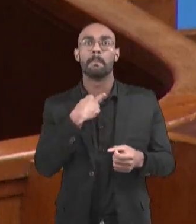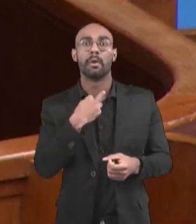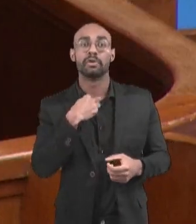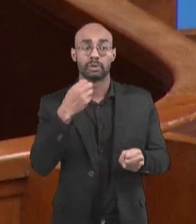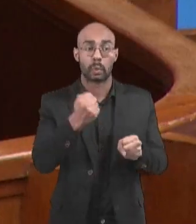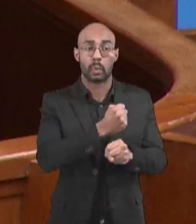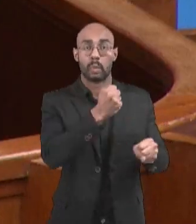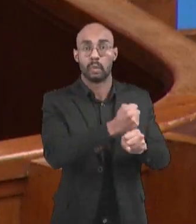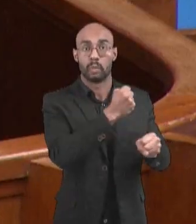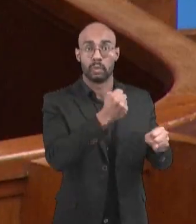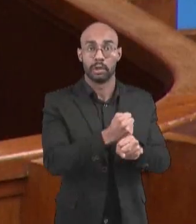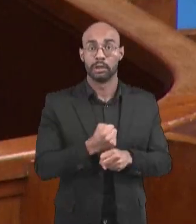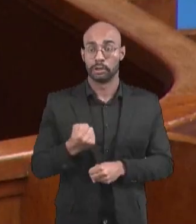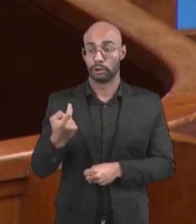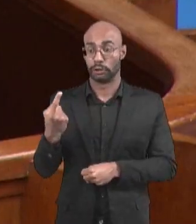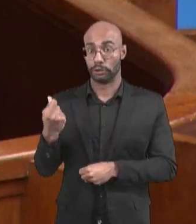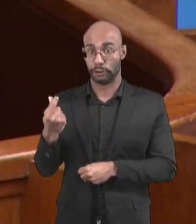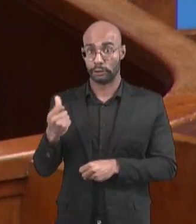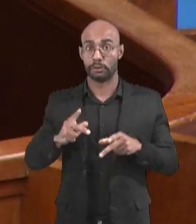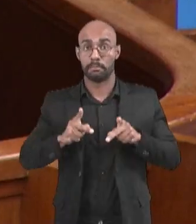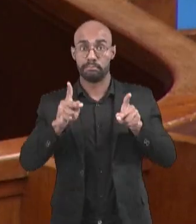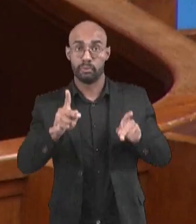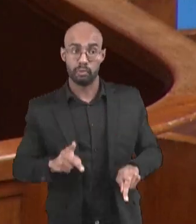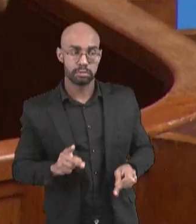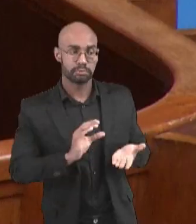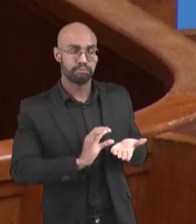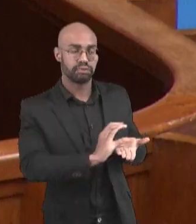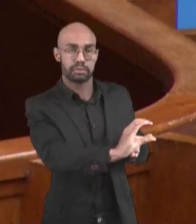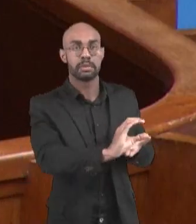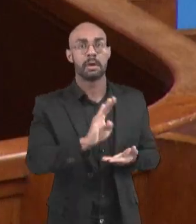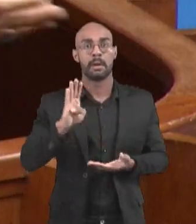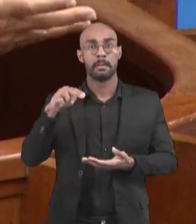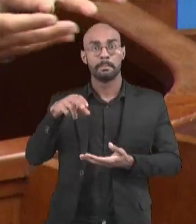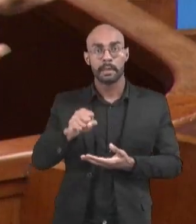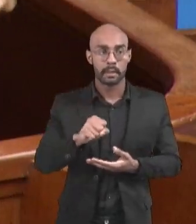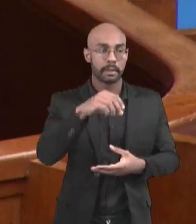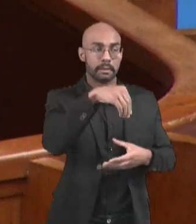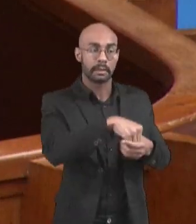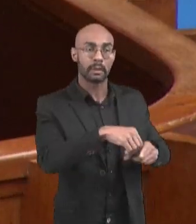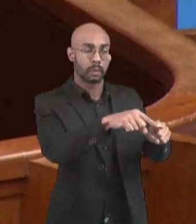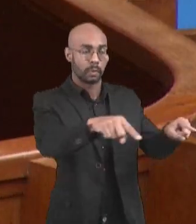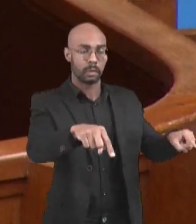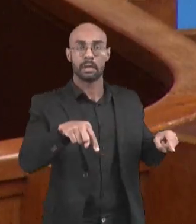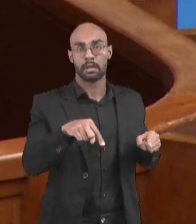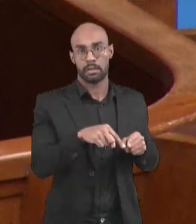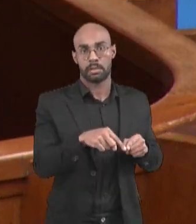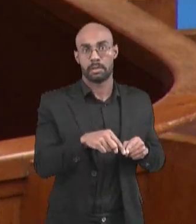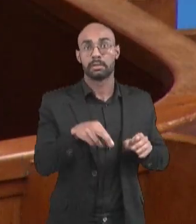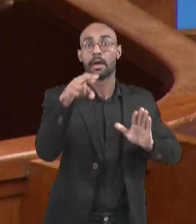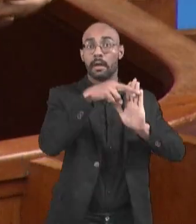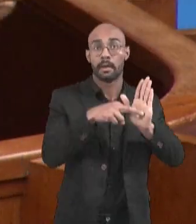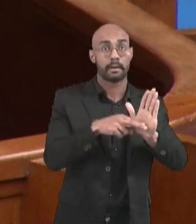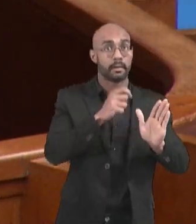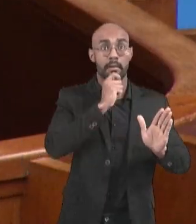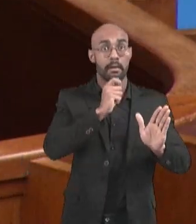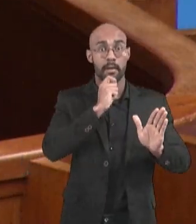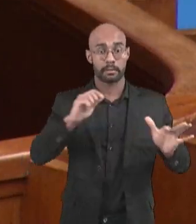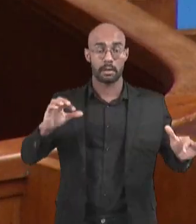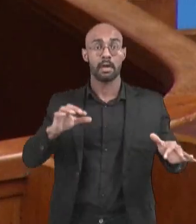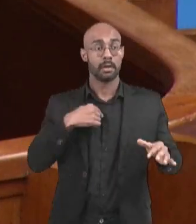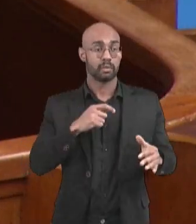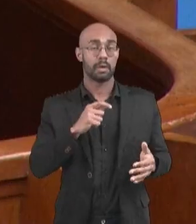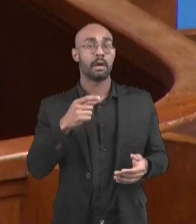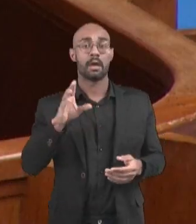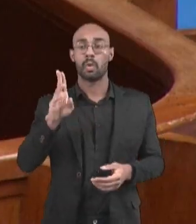construir com dinheiro público bens dentro de um patrimônio que não é teu. Se o patrimônio ainda não é da União, um dia que